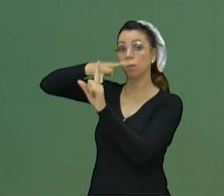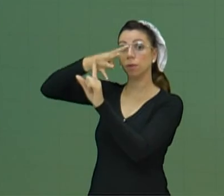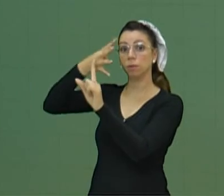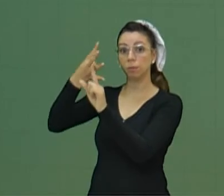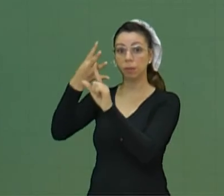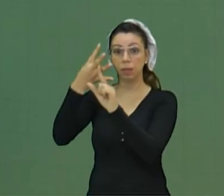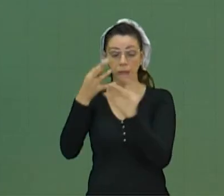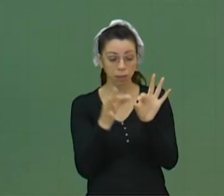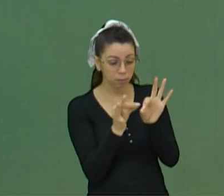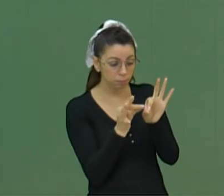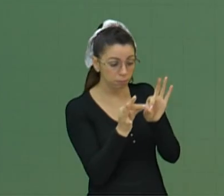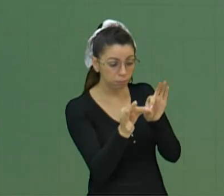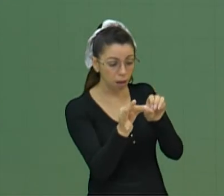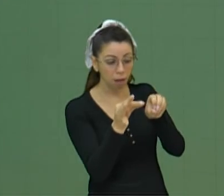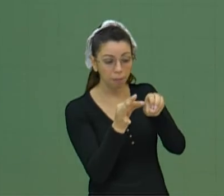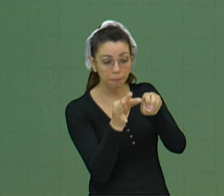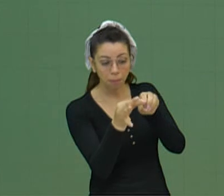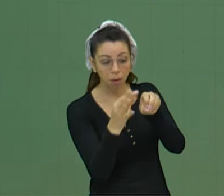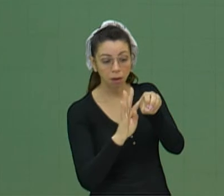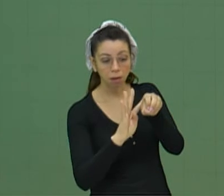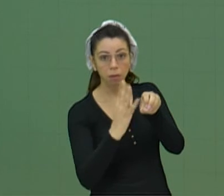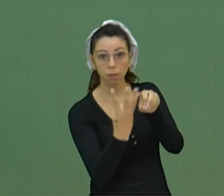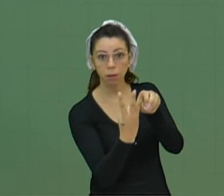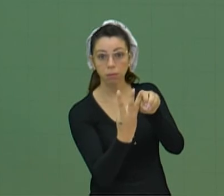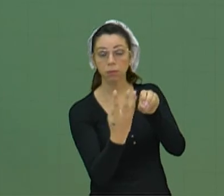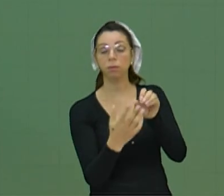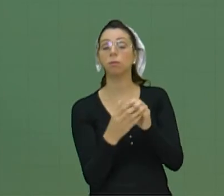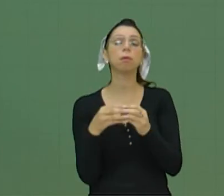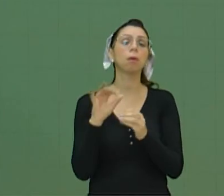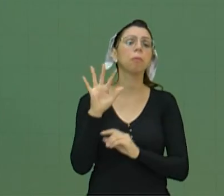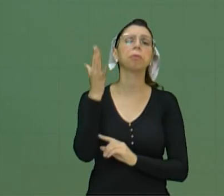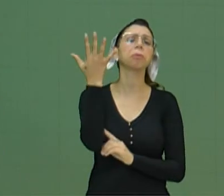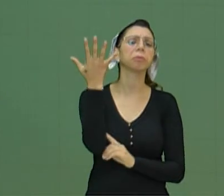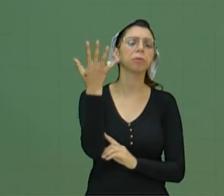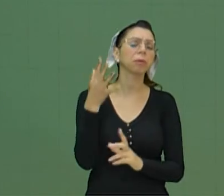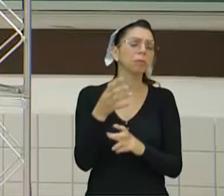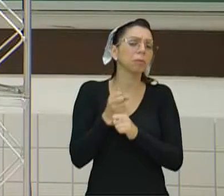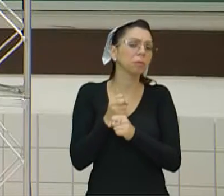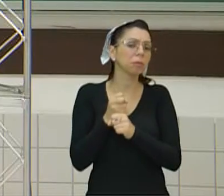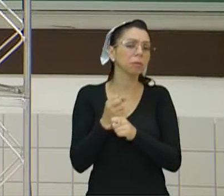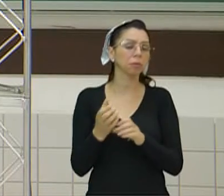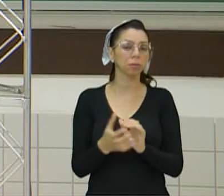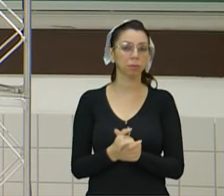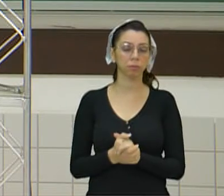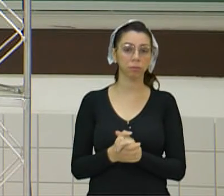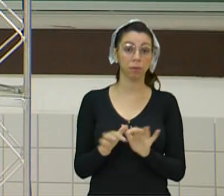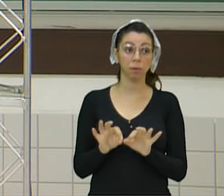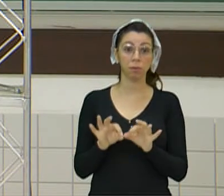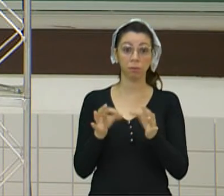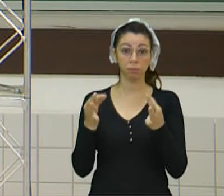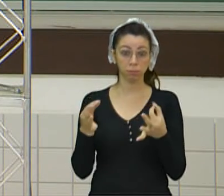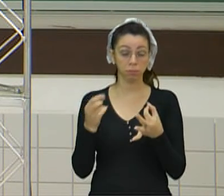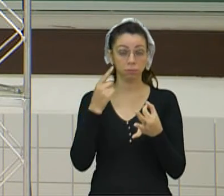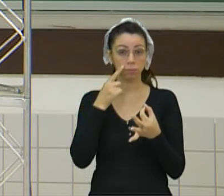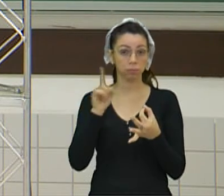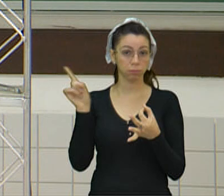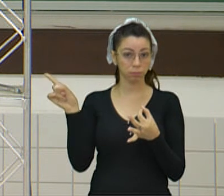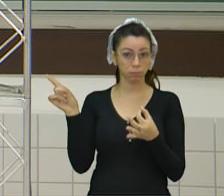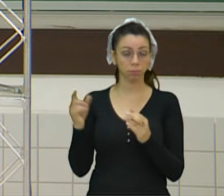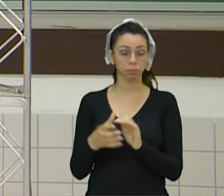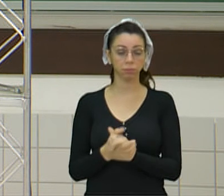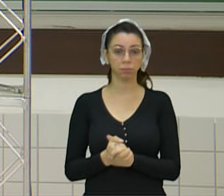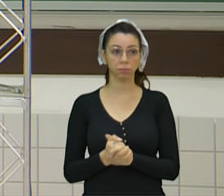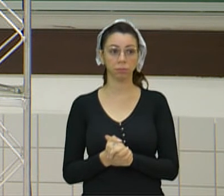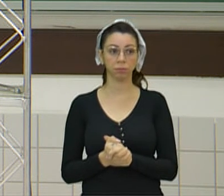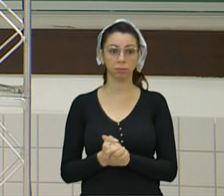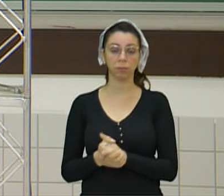vai acontecer com a resistência? O que vai acontecer se nós simplificarmos aqui, ó, em cima e